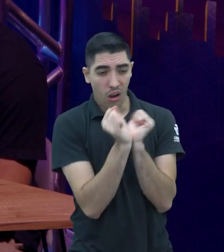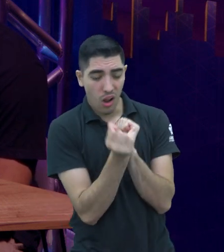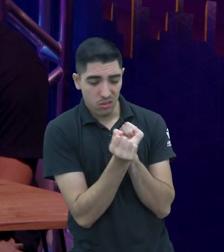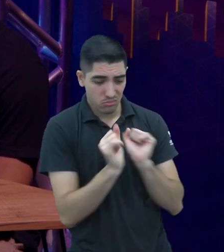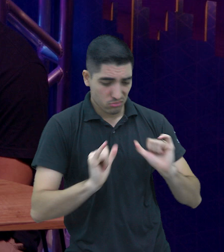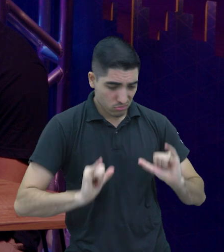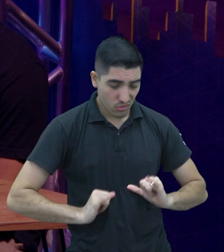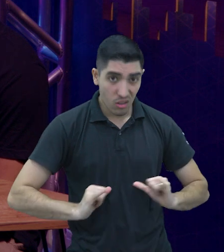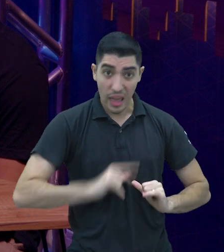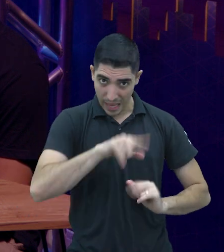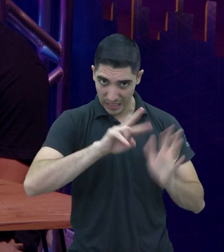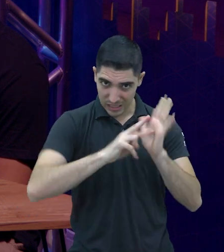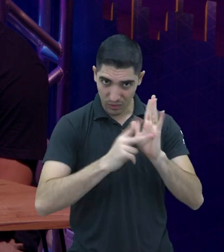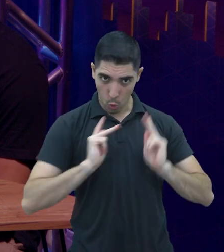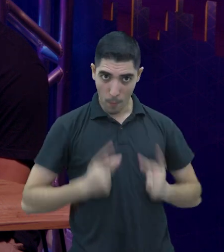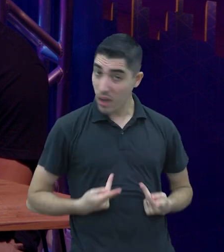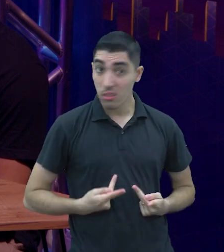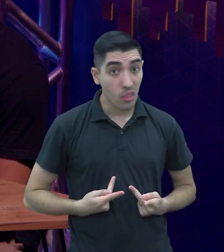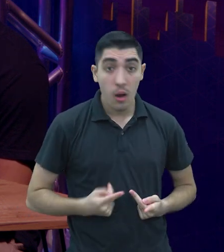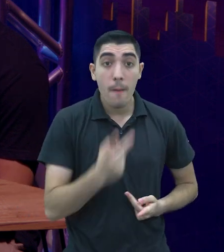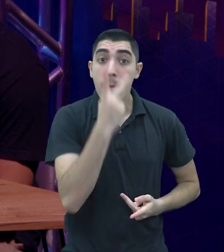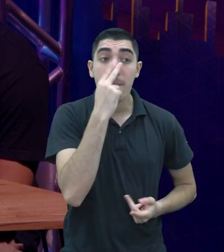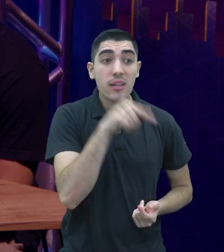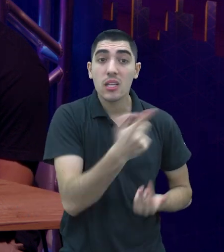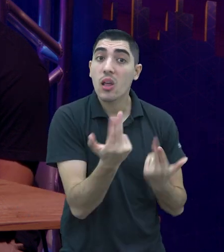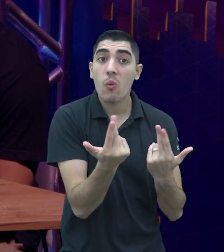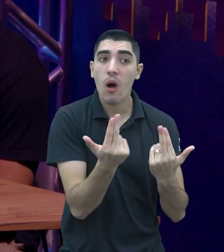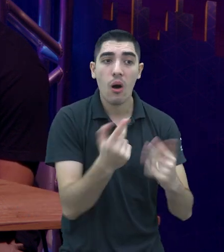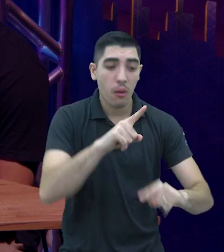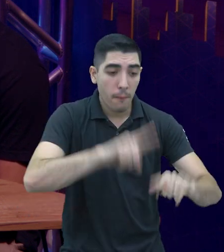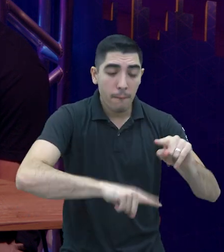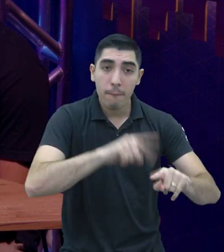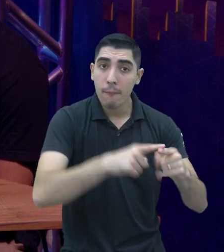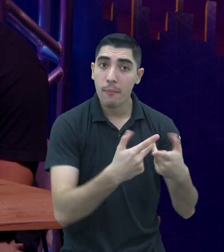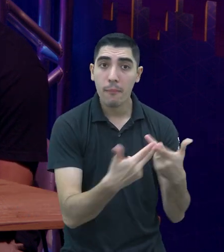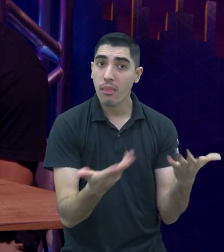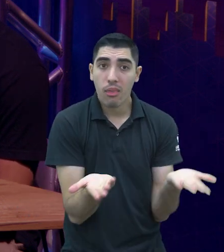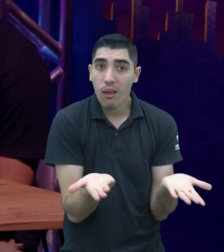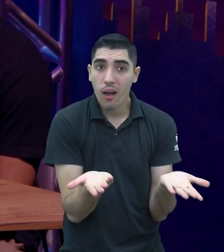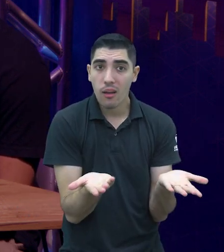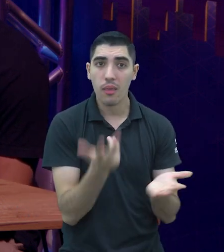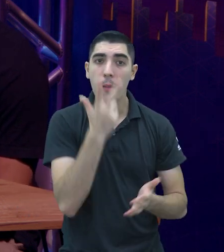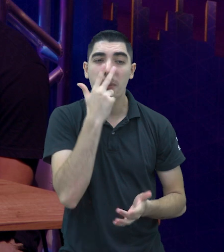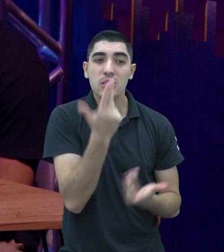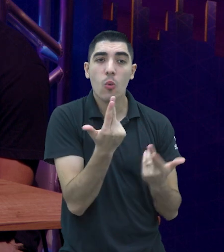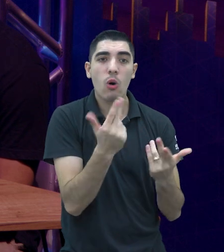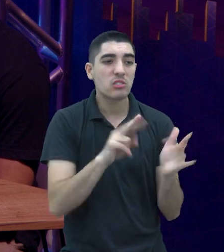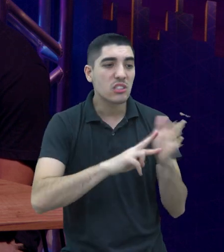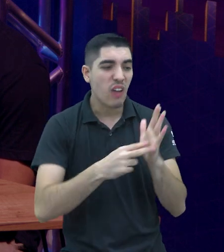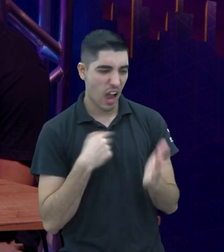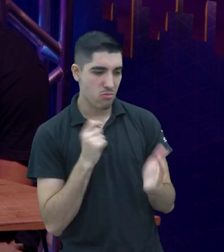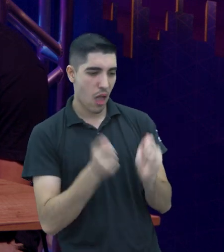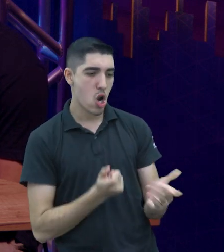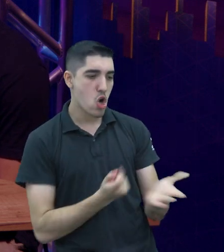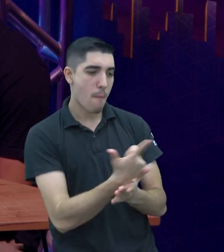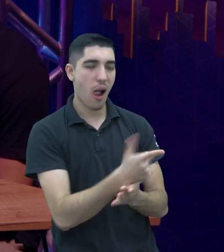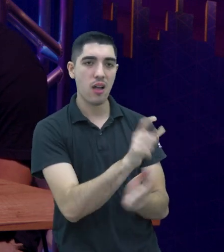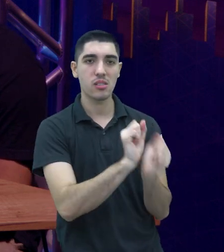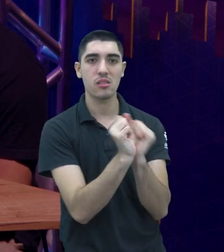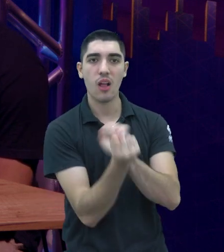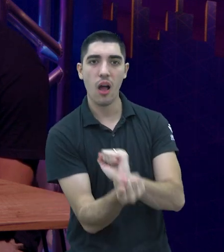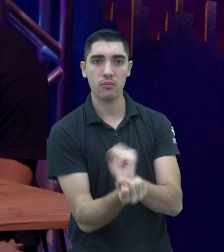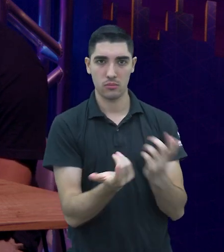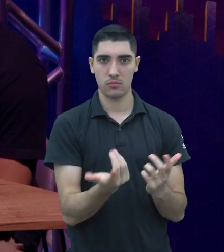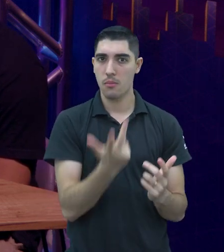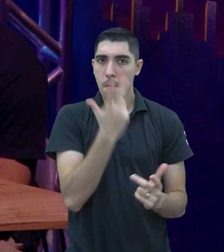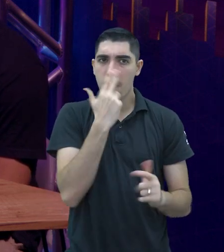coisas, né? Os escravos, eles não eram tratados como seres humanos, eles eram tratados como coisas, como, né, algo que você compra, eles eram